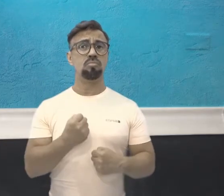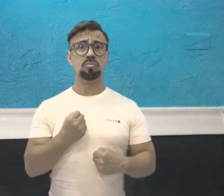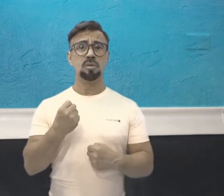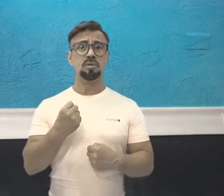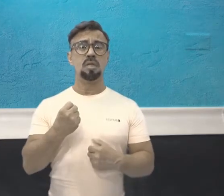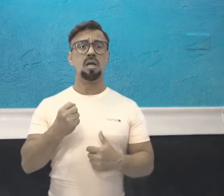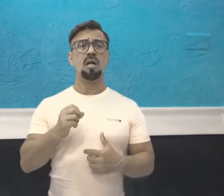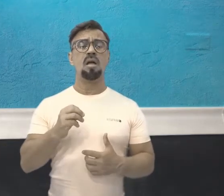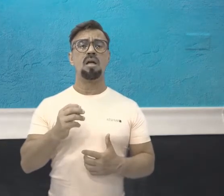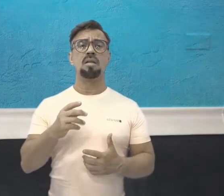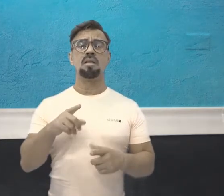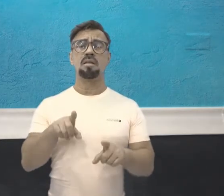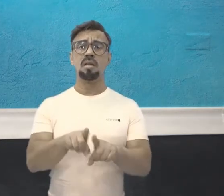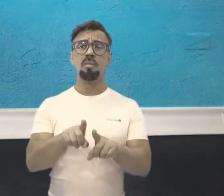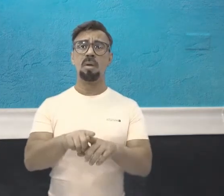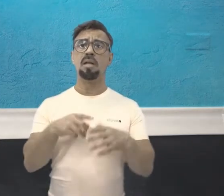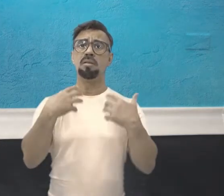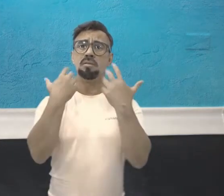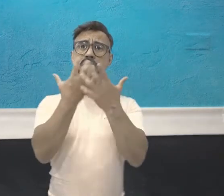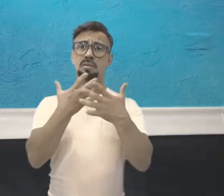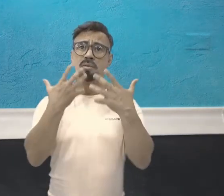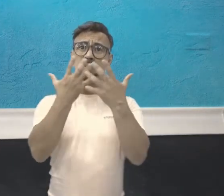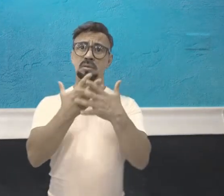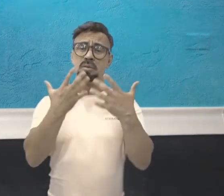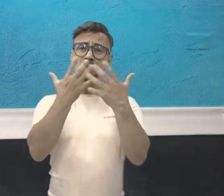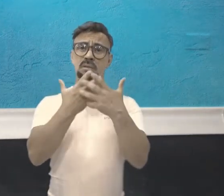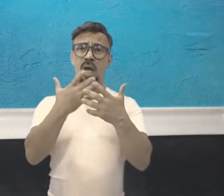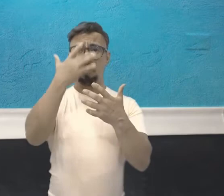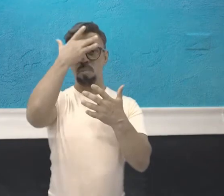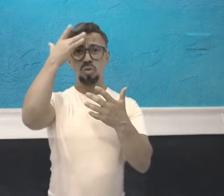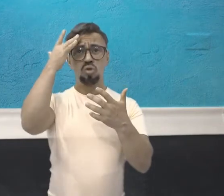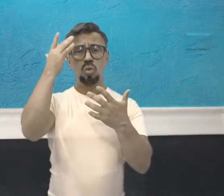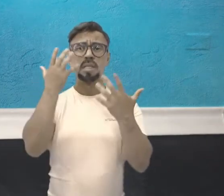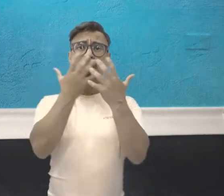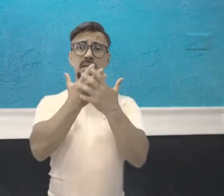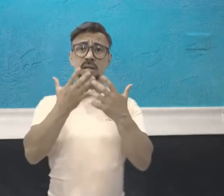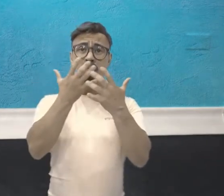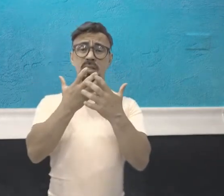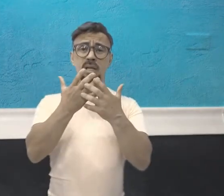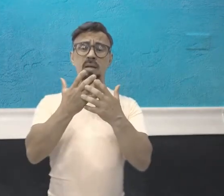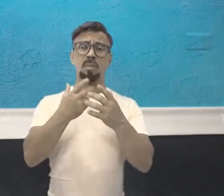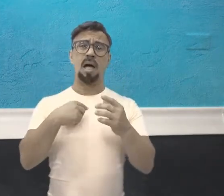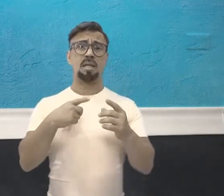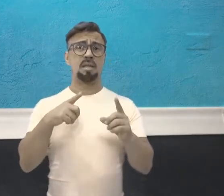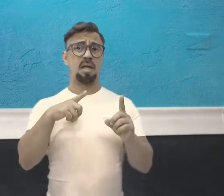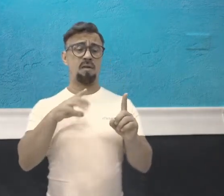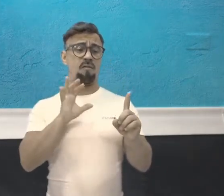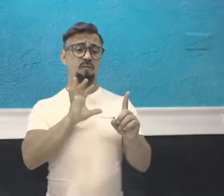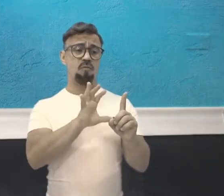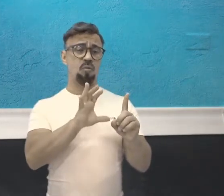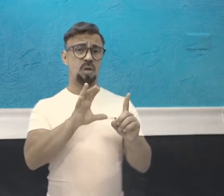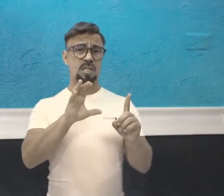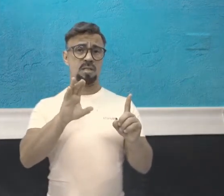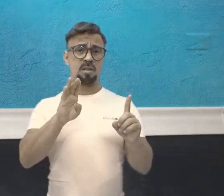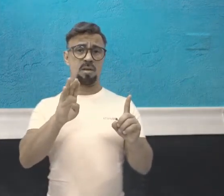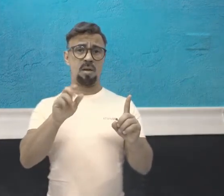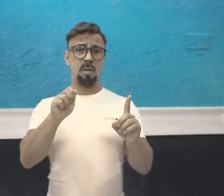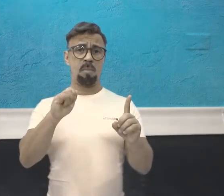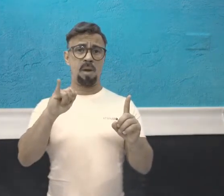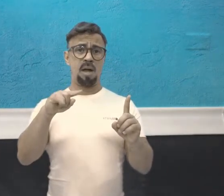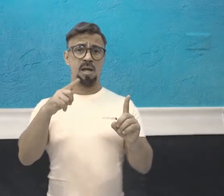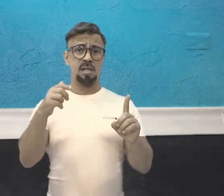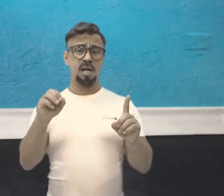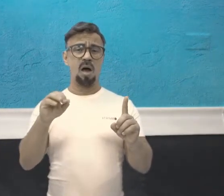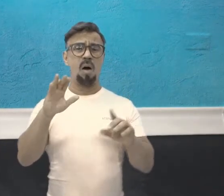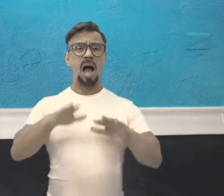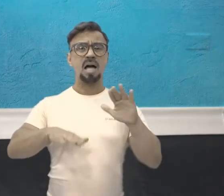e Toadas só Vocal o original Mas como ele tem influência do Baião então